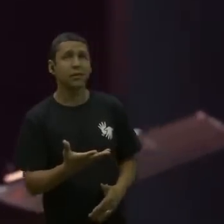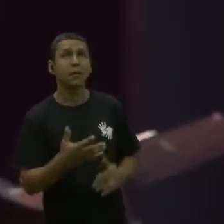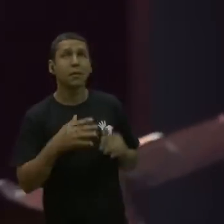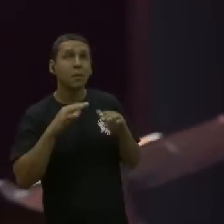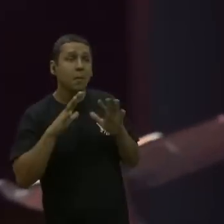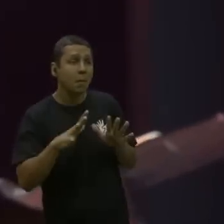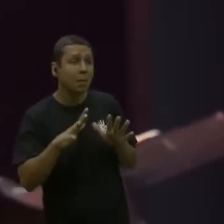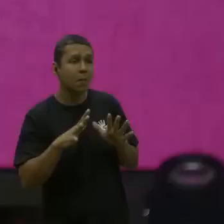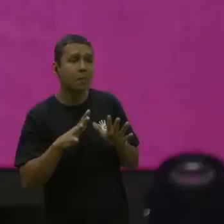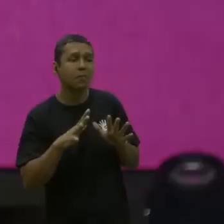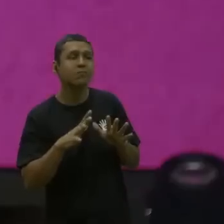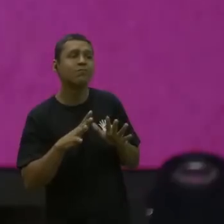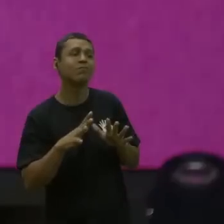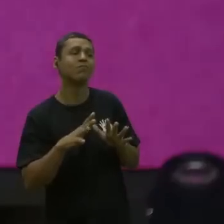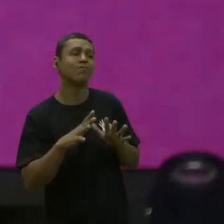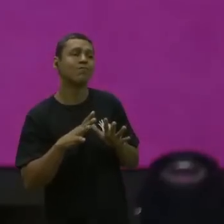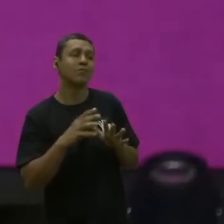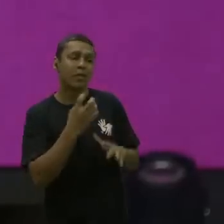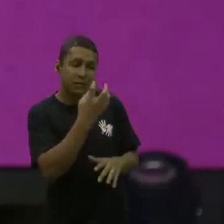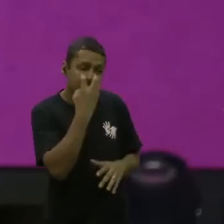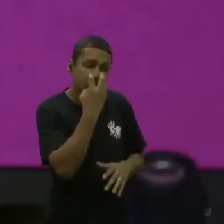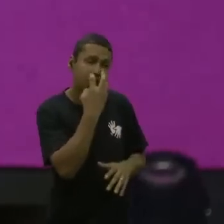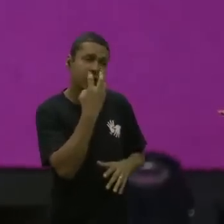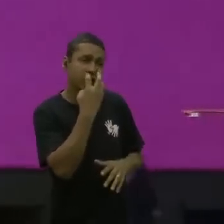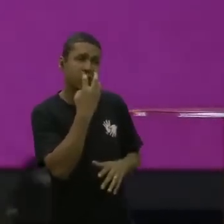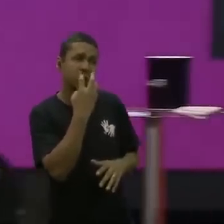mas até os cães